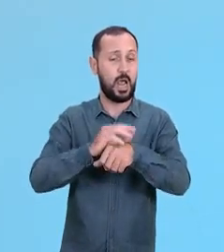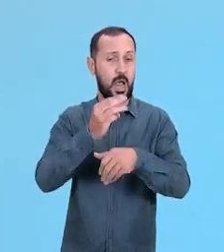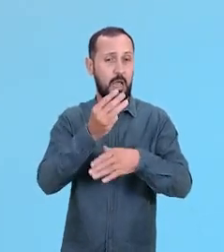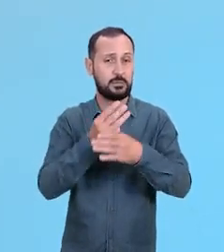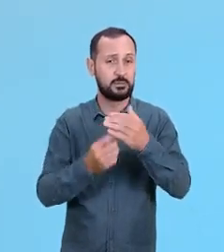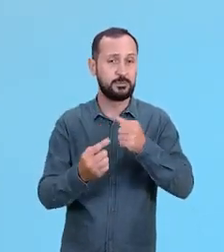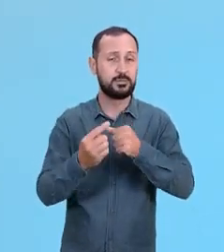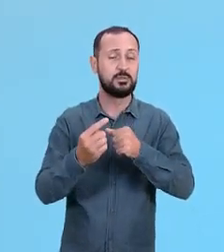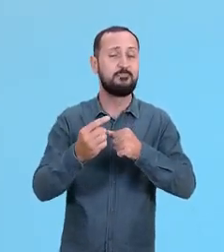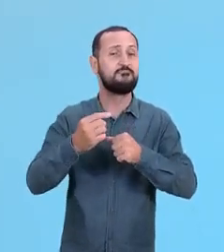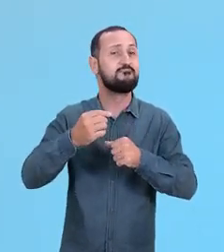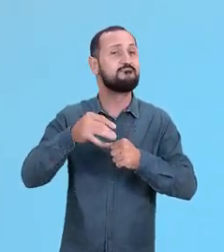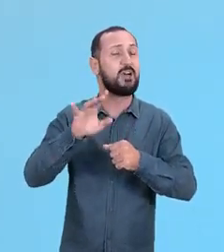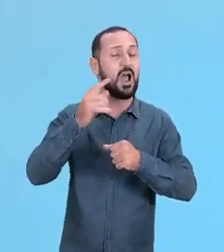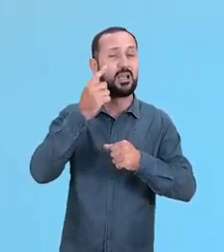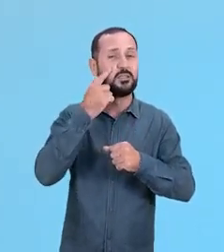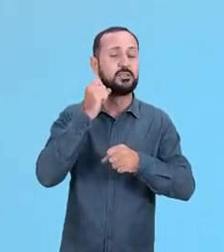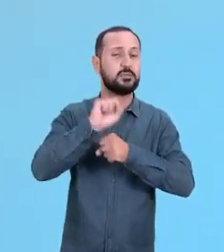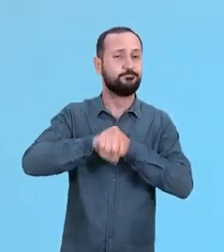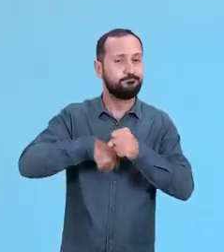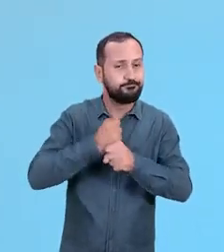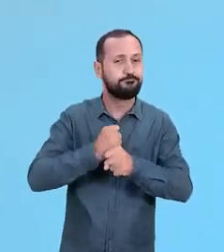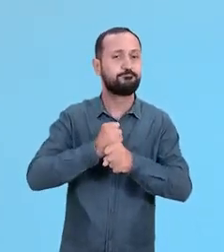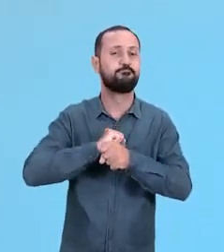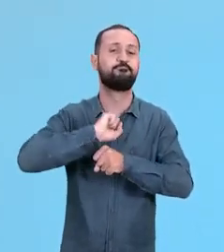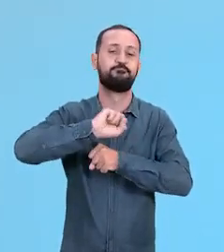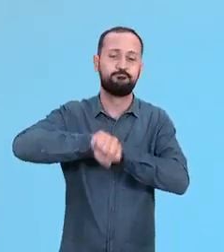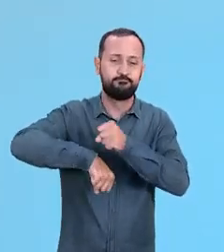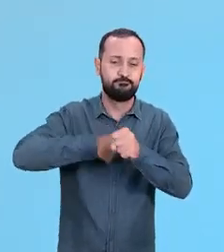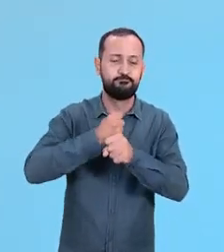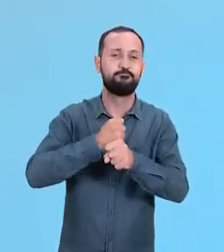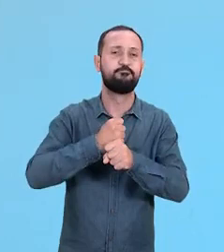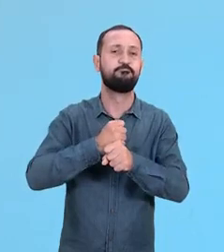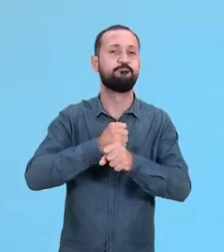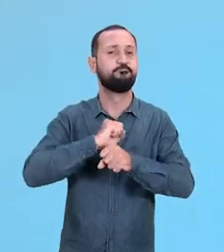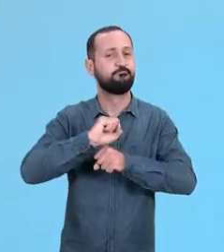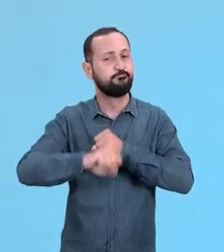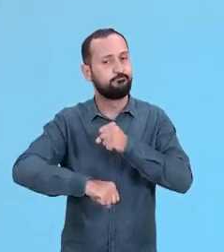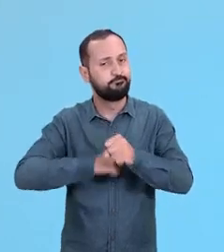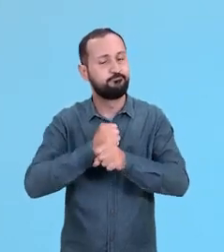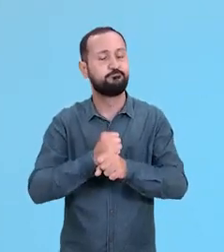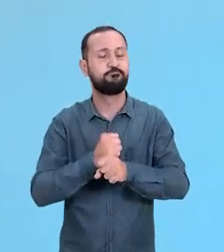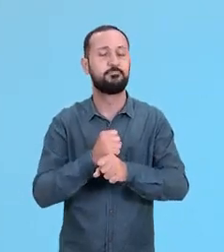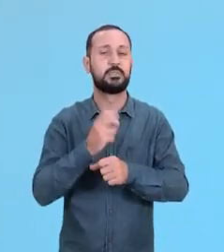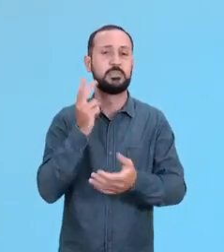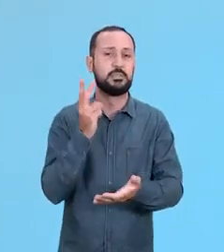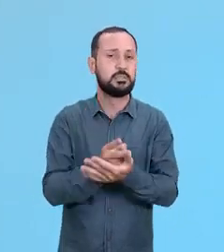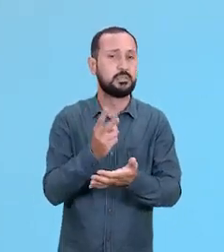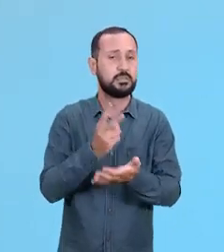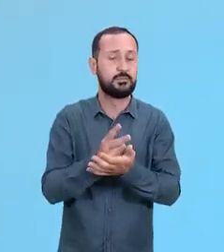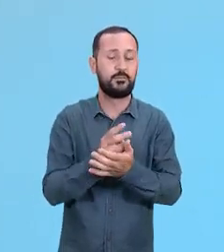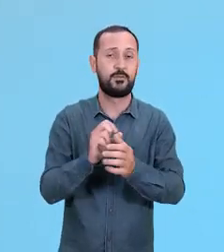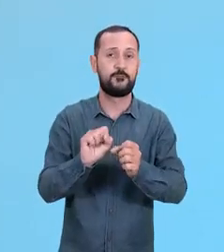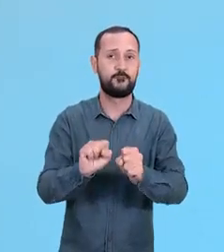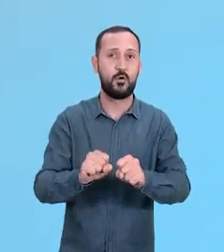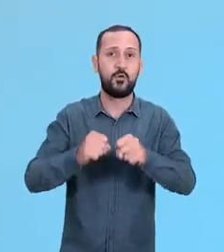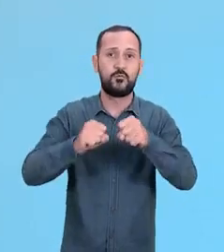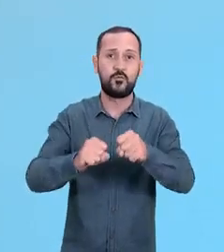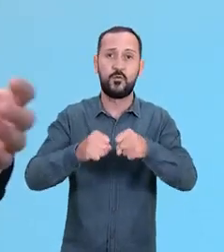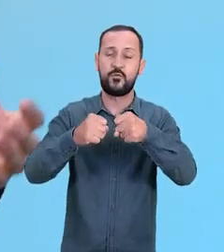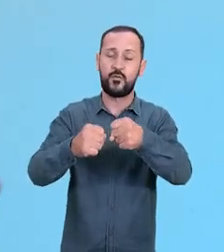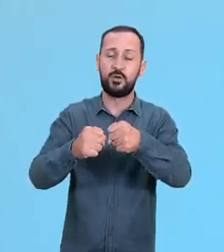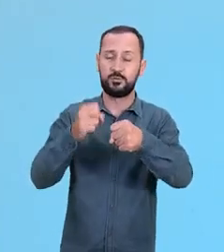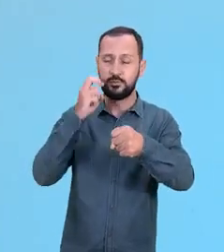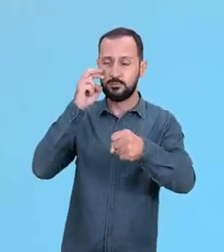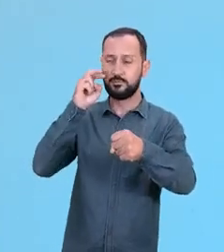anos, cada vez mais, todos os anos, ela é recorrente e ela se apresenta cada vez mais forte.